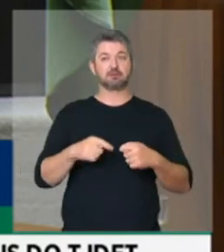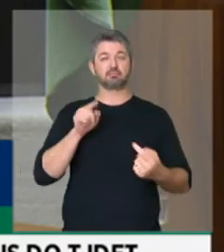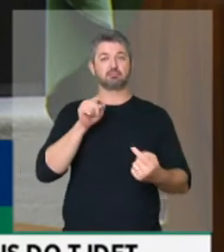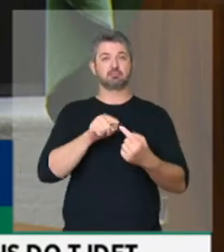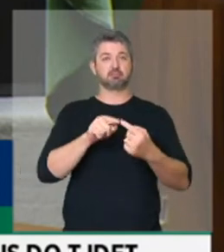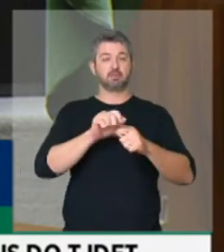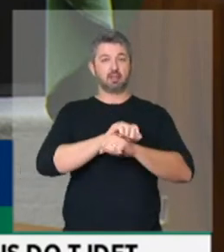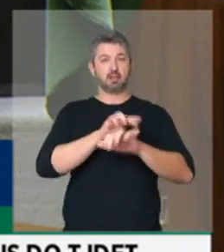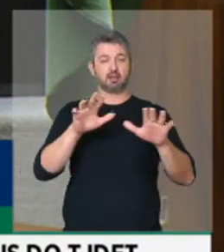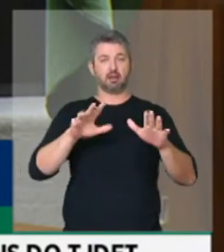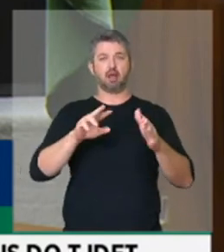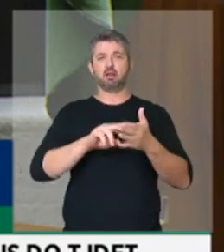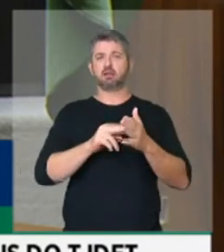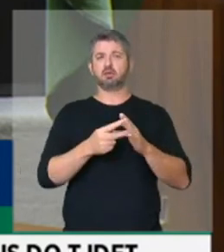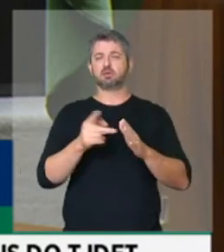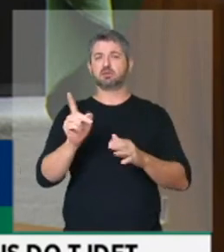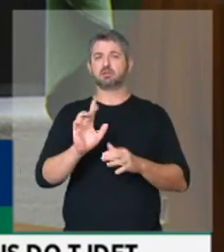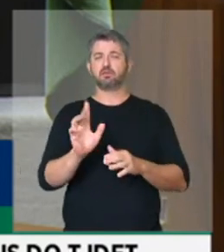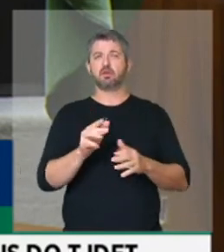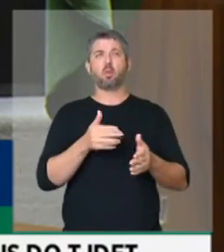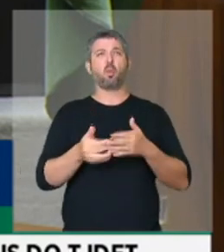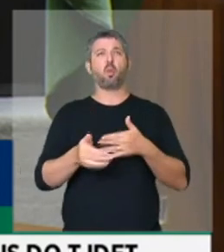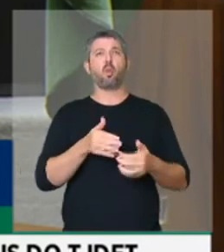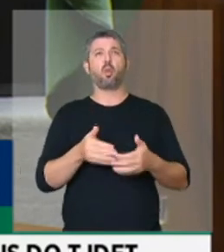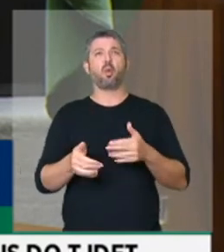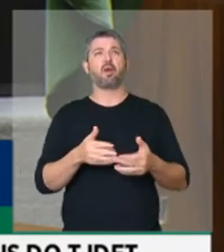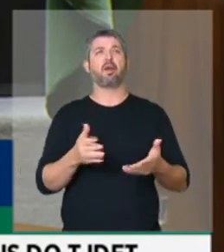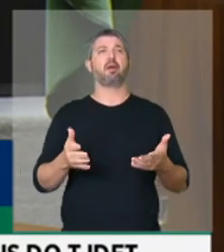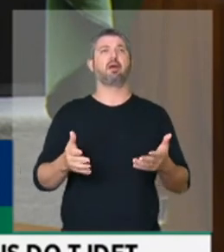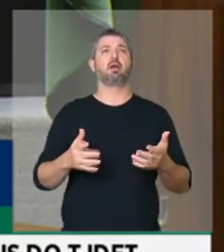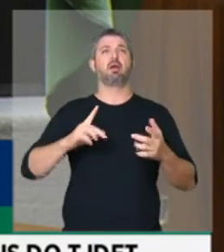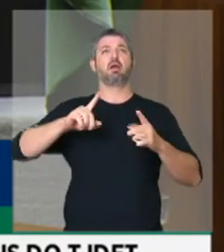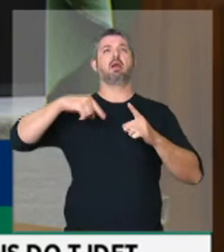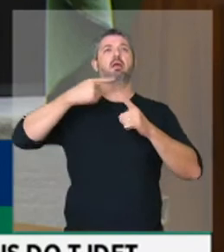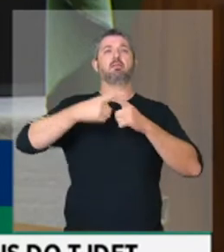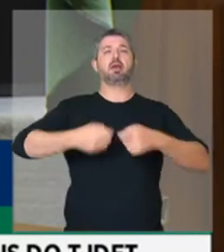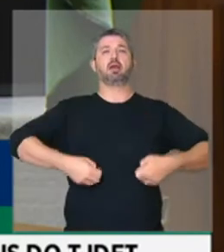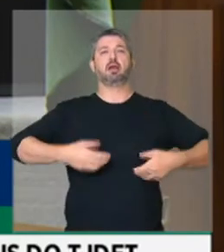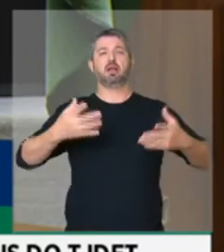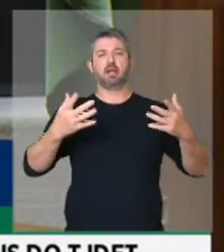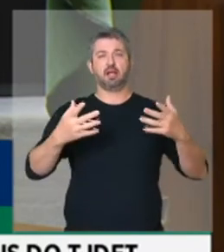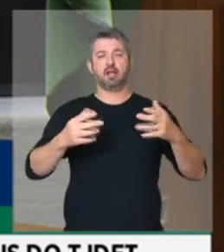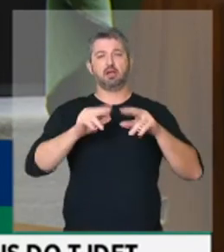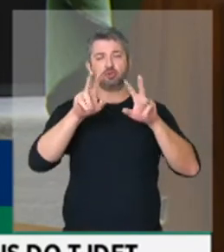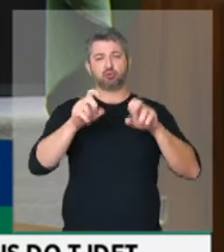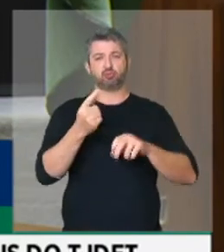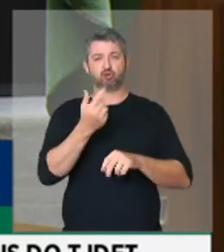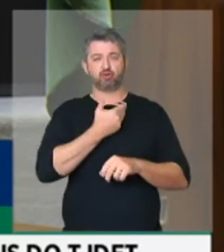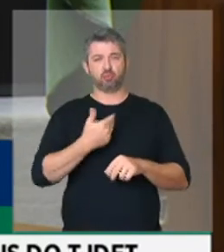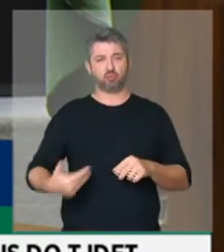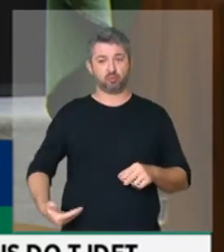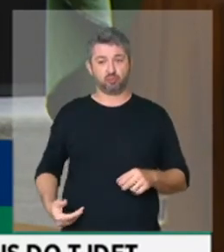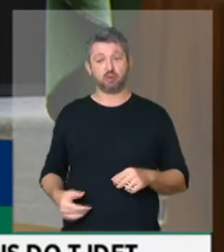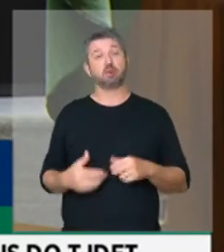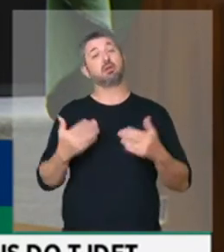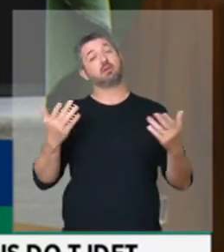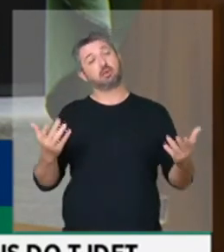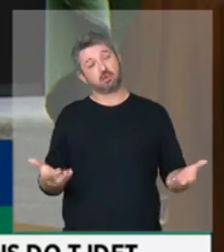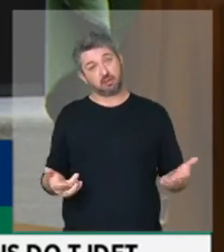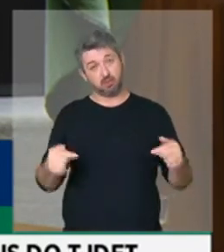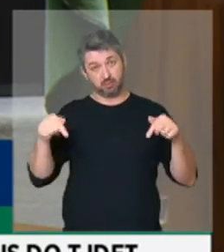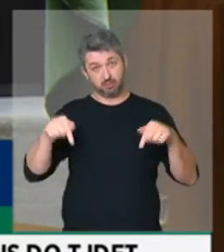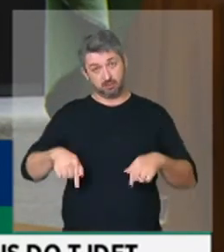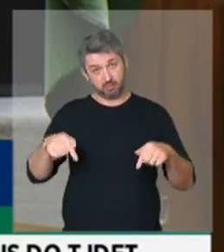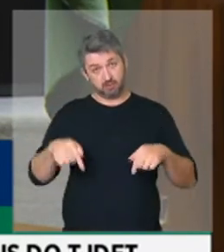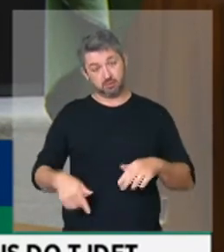que não representa qualquer tipo de aumento de gastos no erário público e que, portanto, esta casa